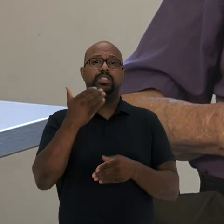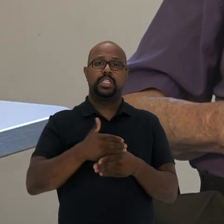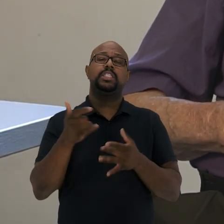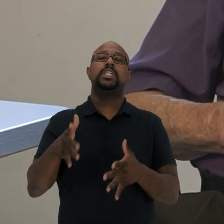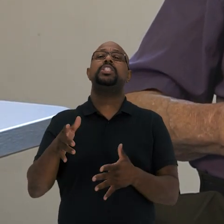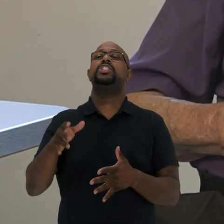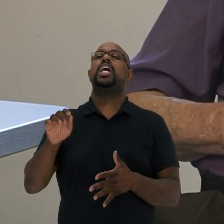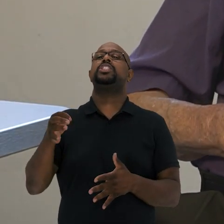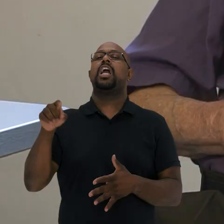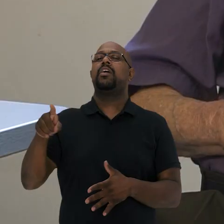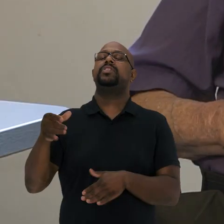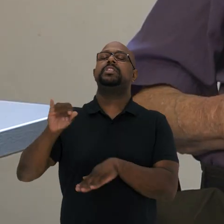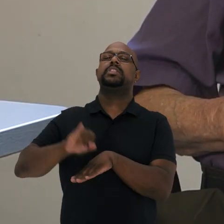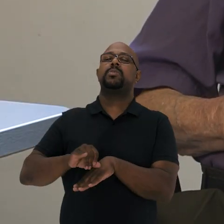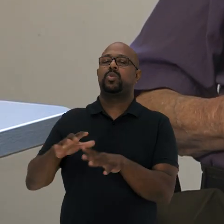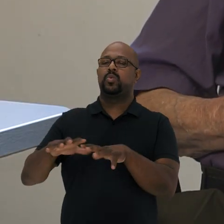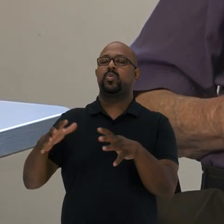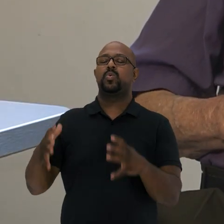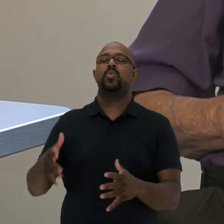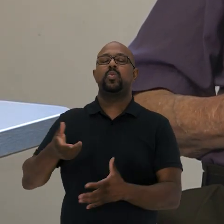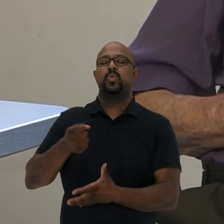e deixa a chave em cima do poço.